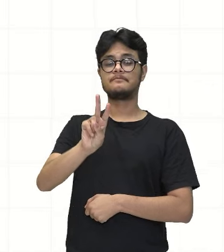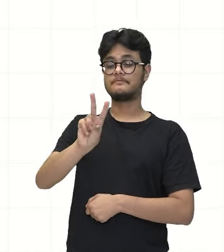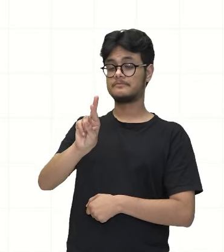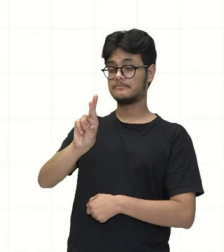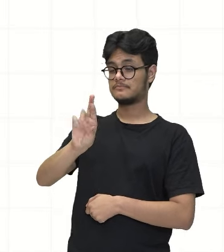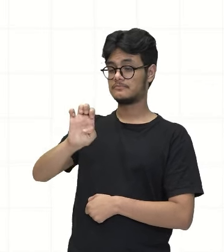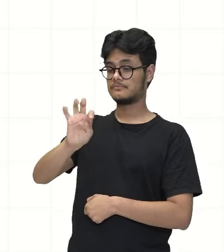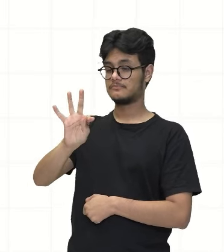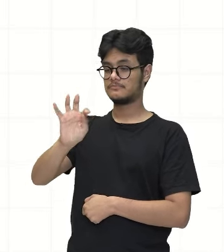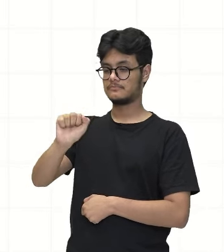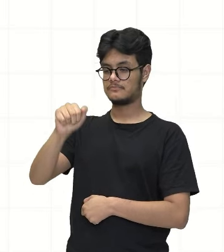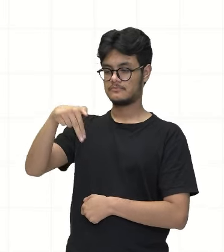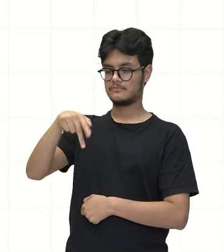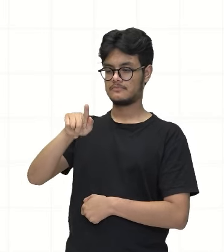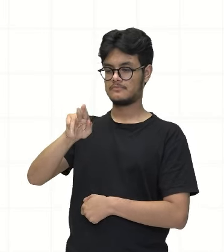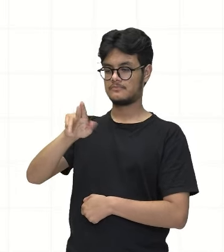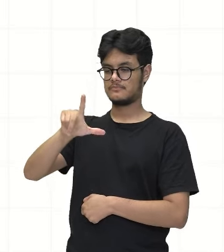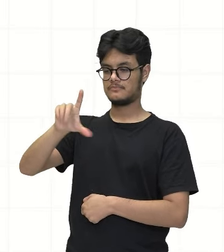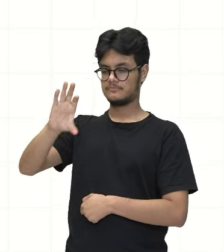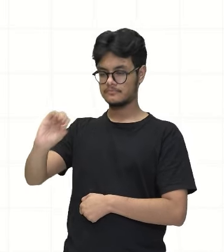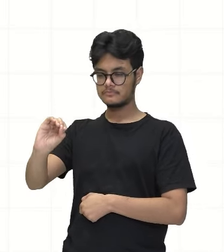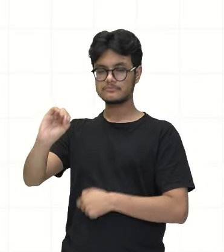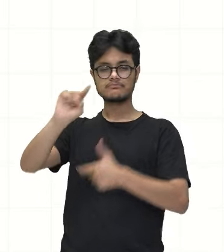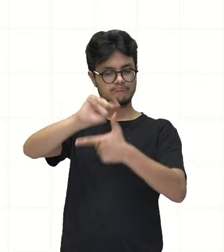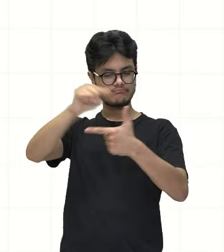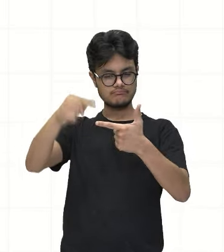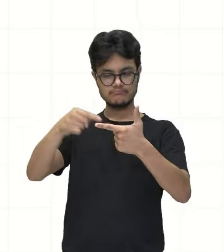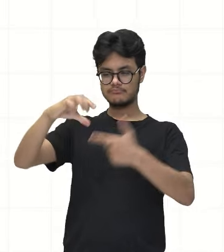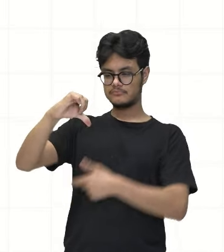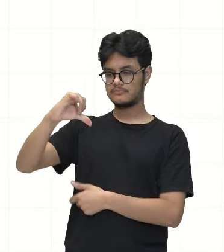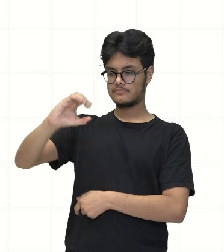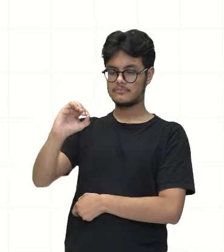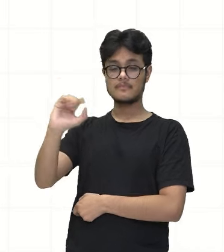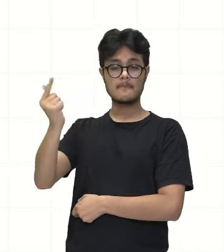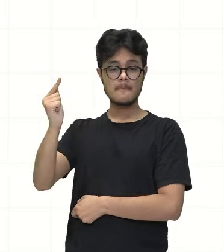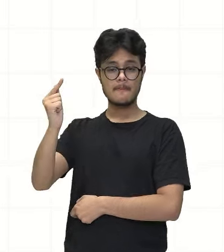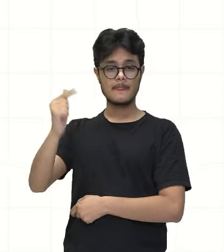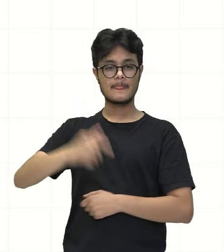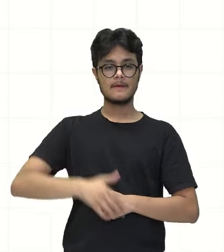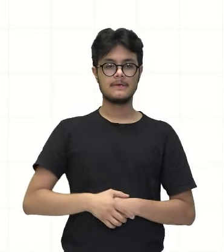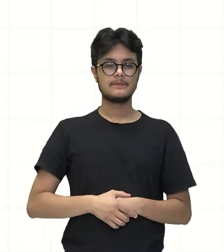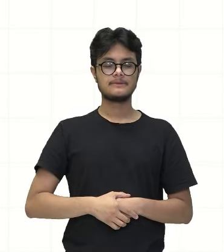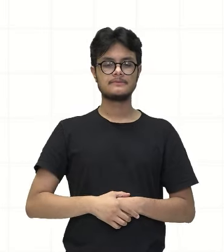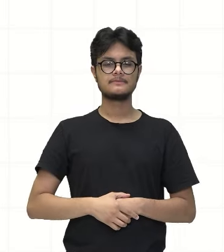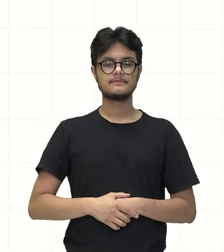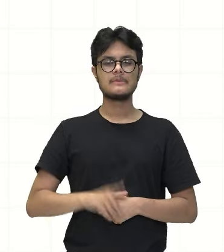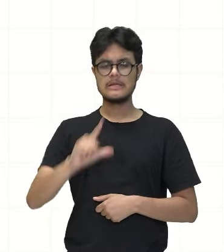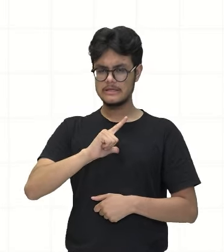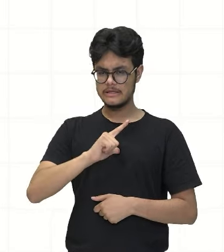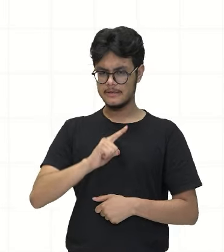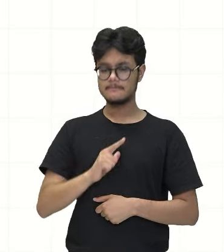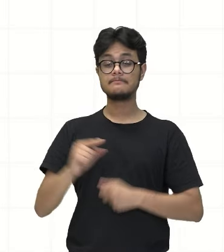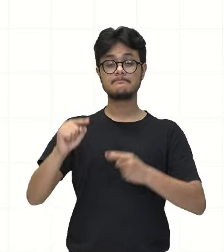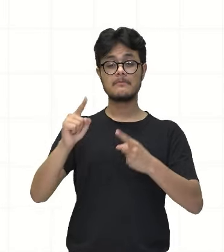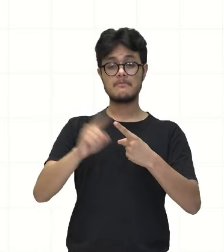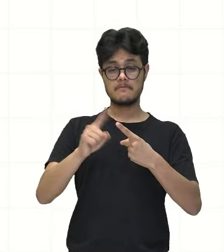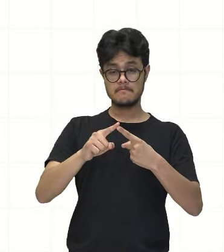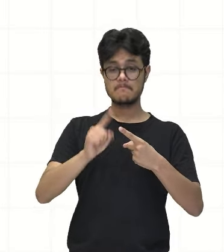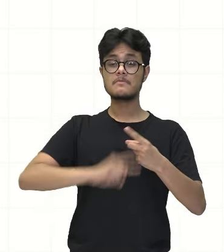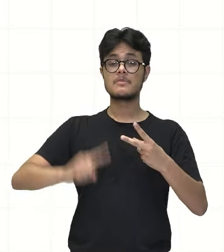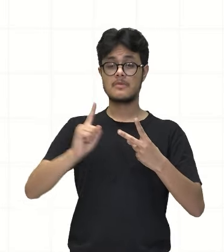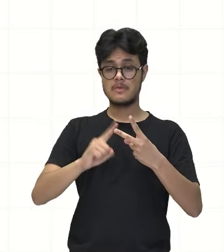que a gente utilizou, né, que a gente viu há pouco, são as relações. Se eu pegar o cateto e elevar ao